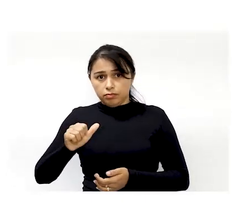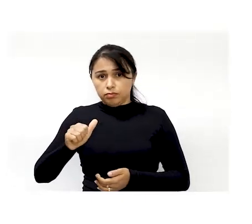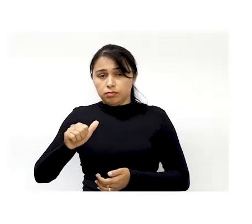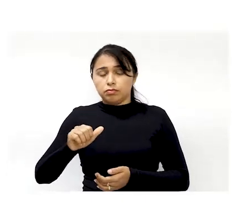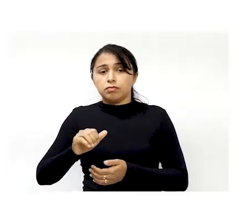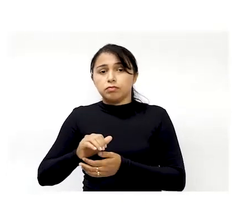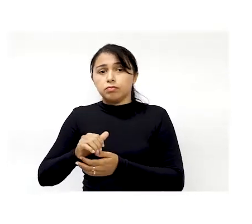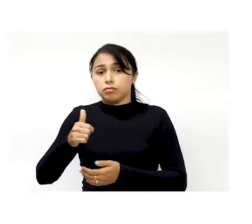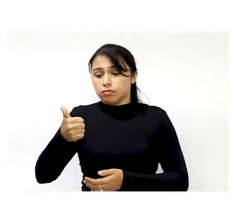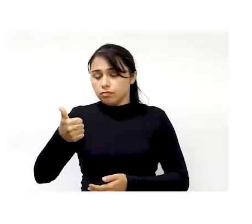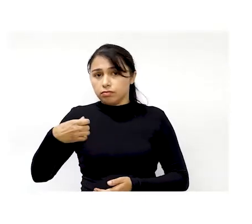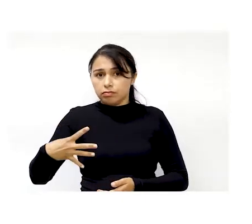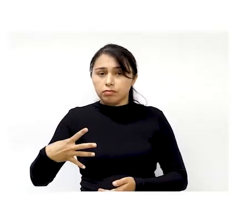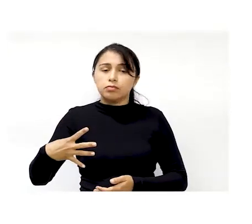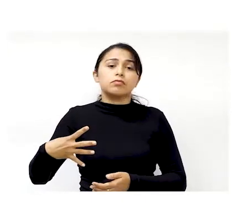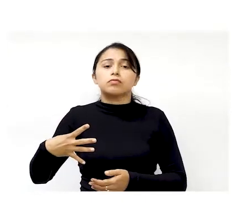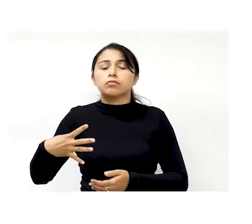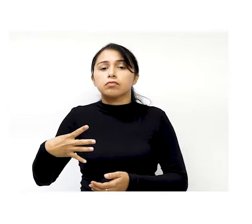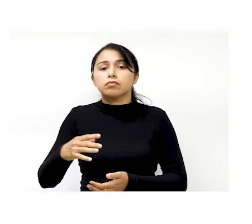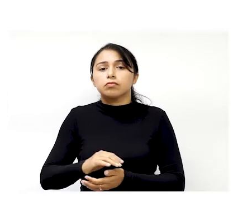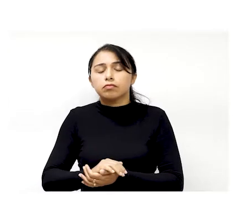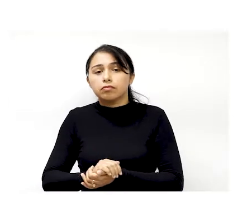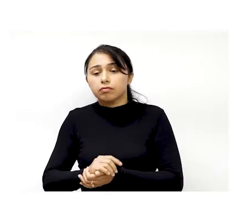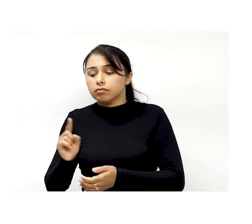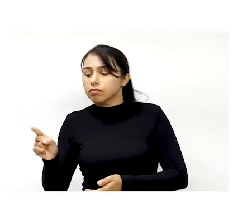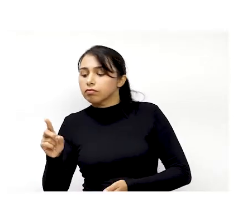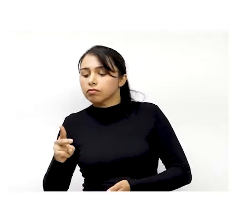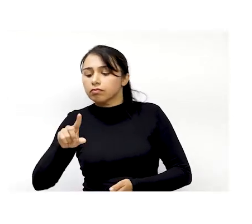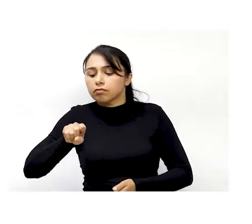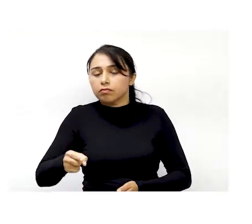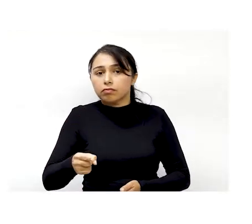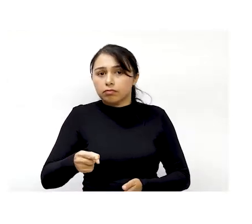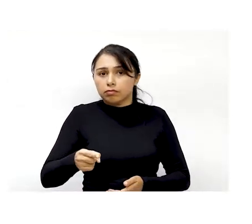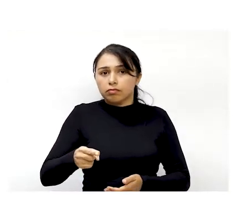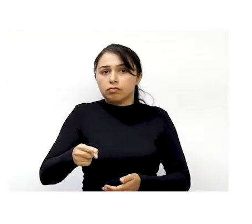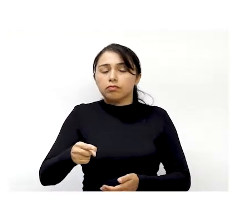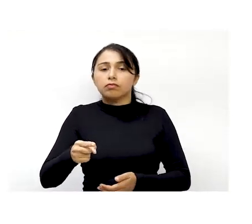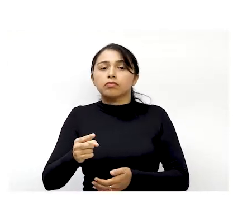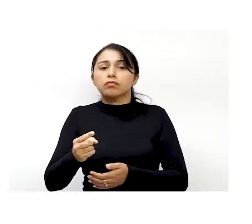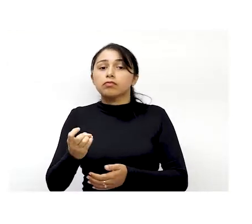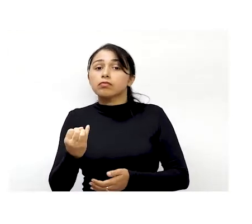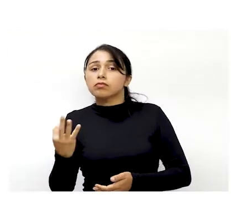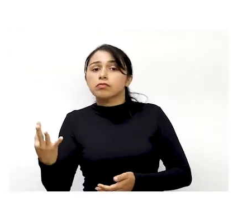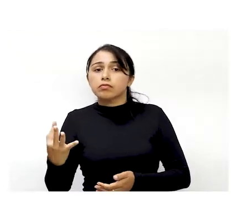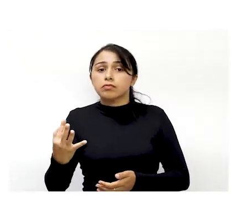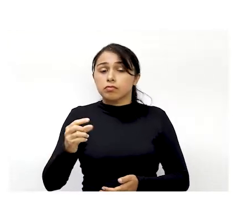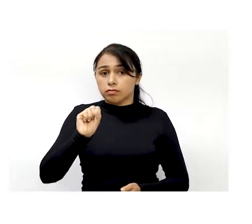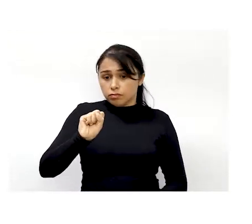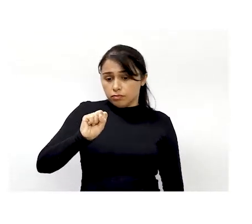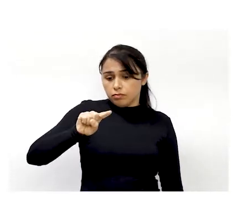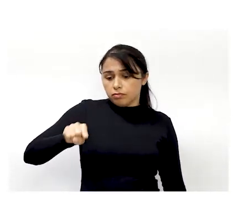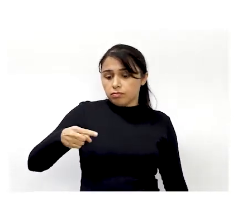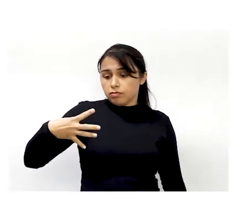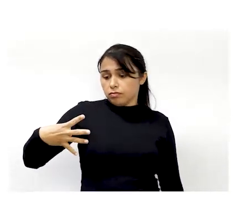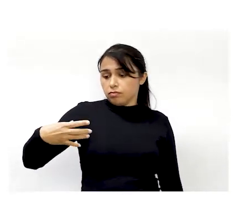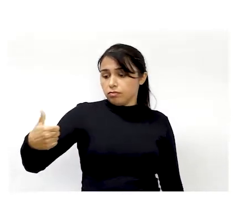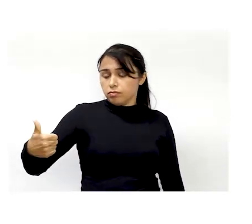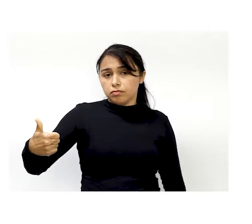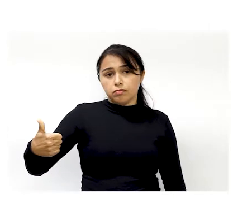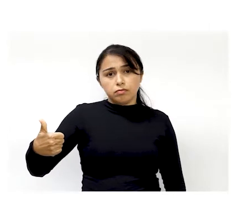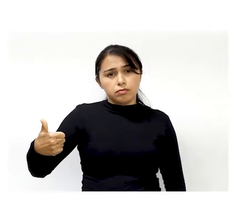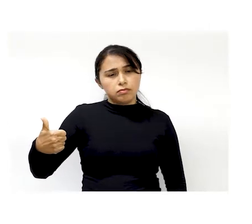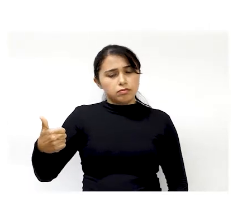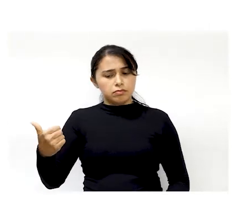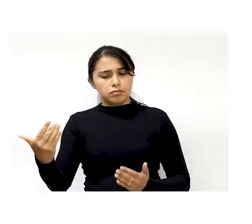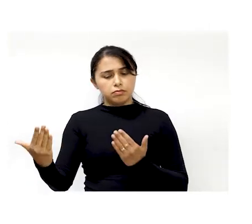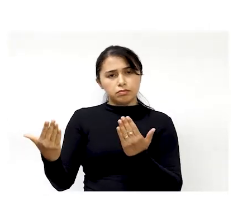soma. Então, 1, 6 mais 8, 14, vai 1. Então, aqui 1